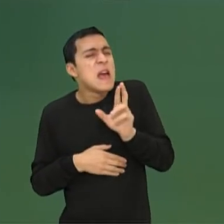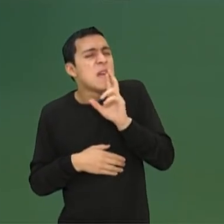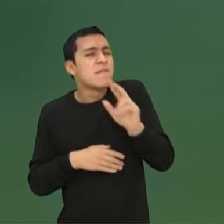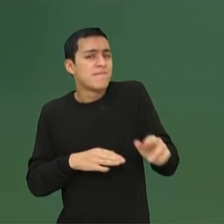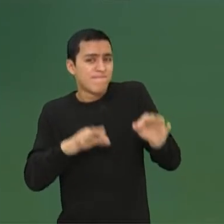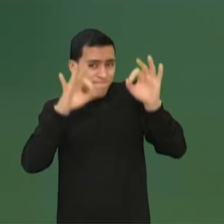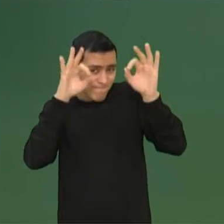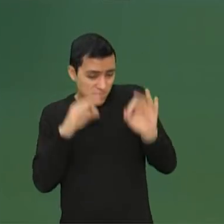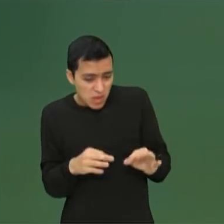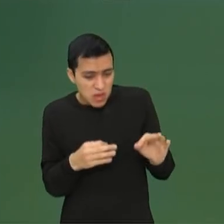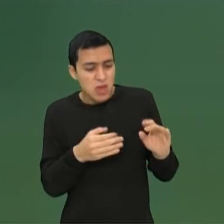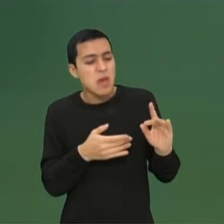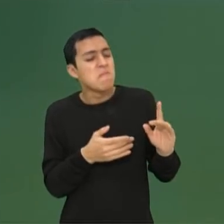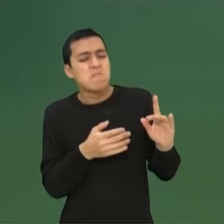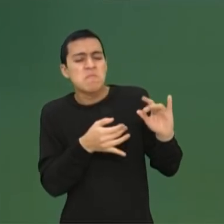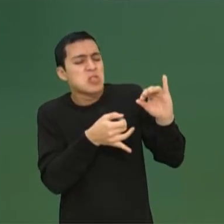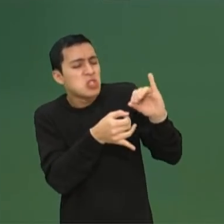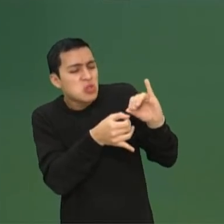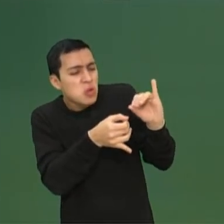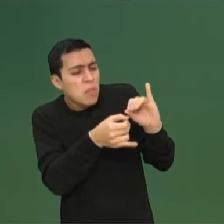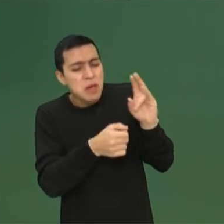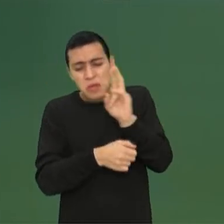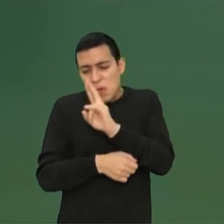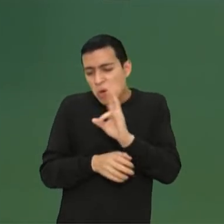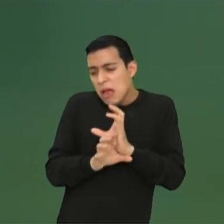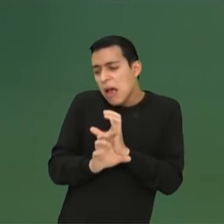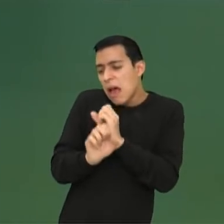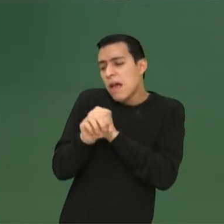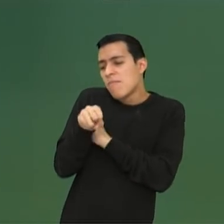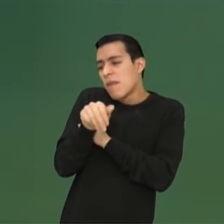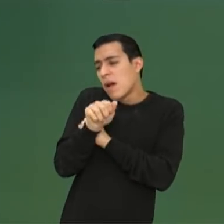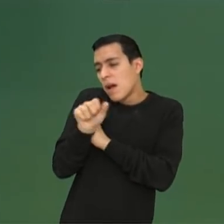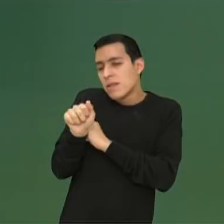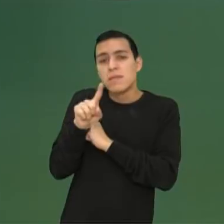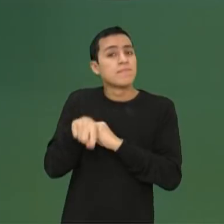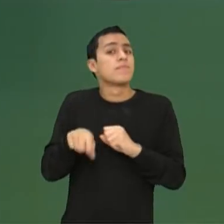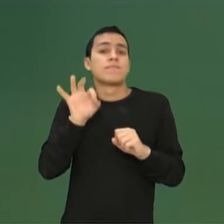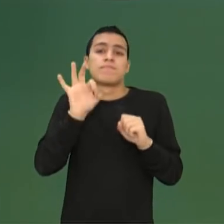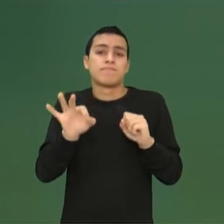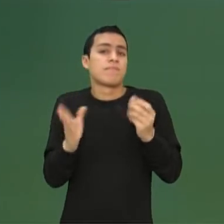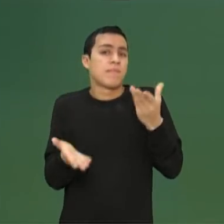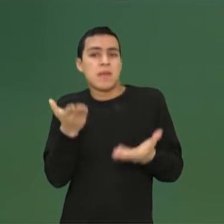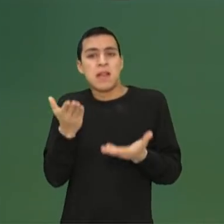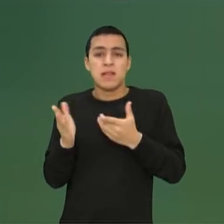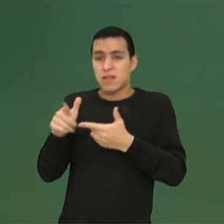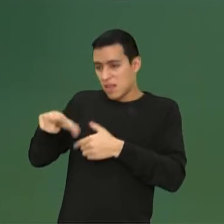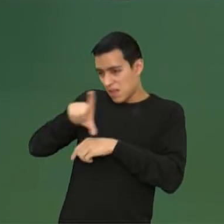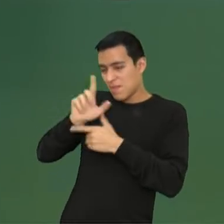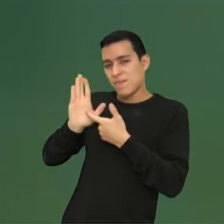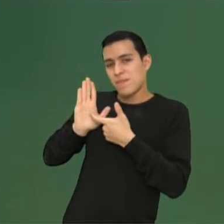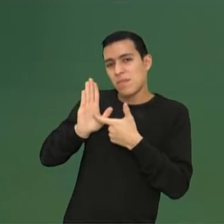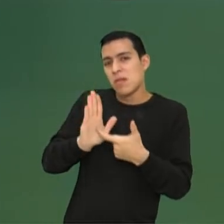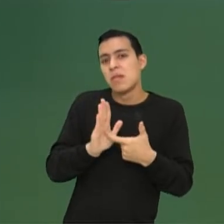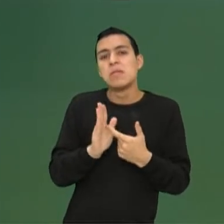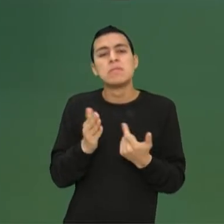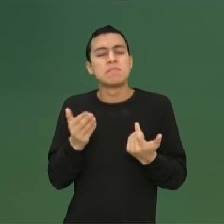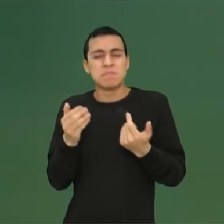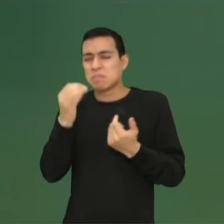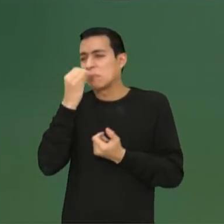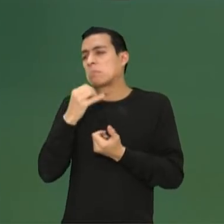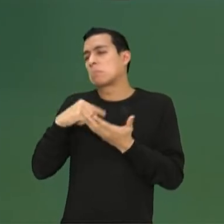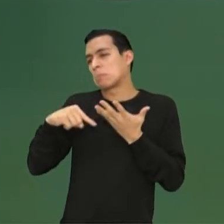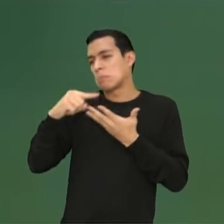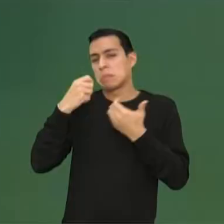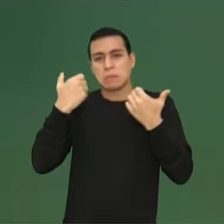exercício, o instrumento que nós usamos para medir a massa, é a balança. Mostrei para vocês e dei alguns